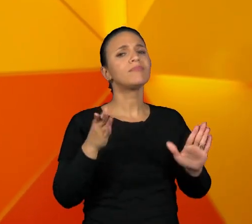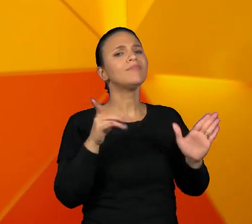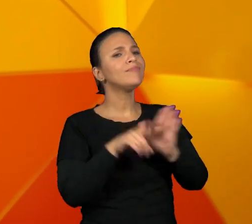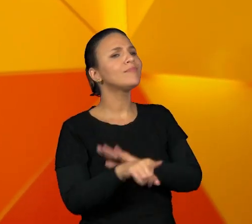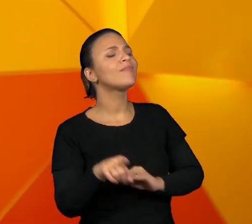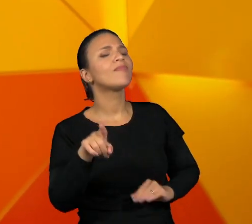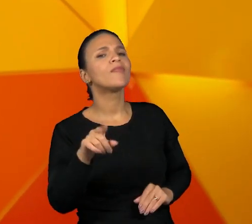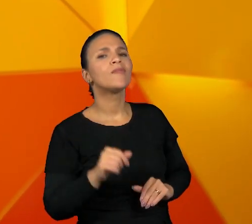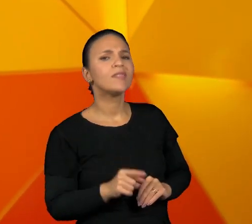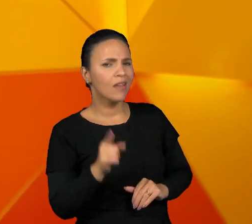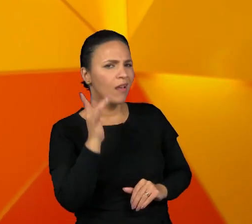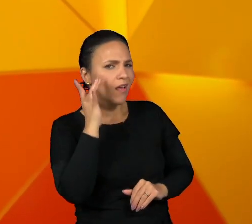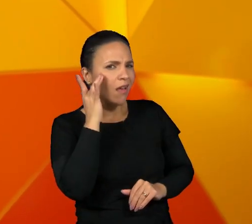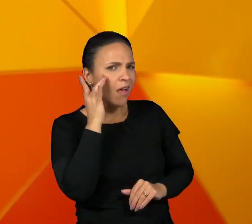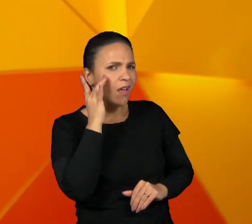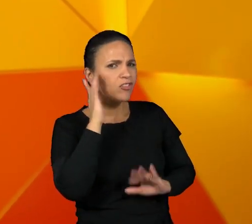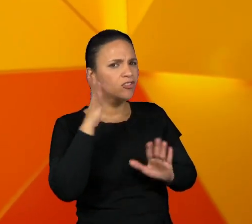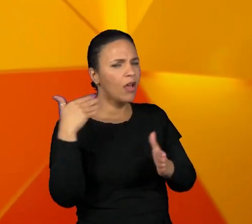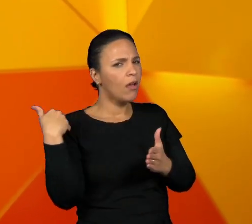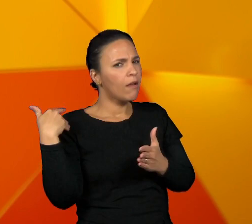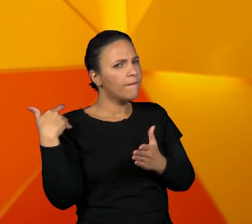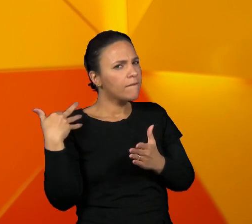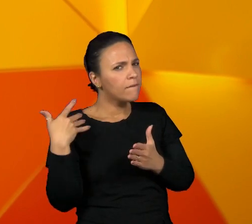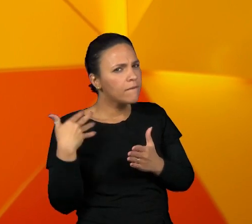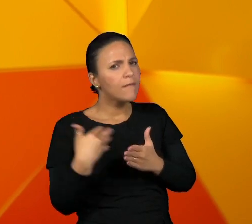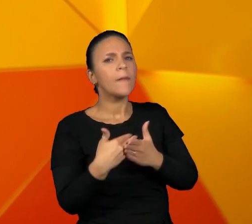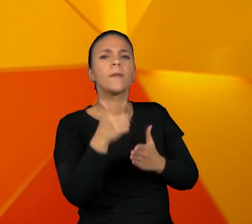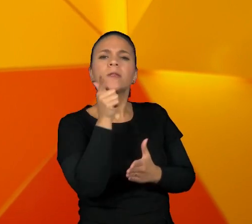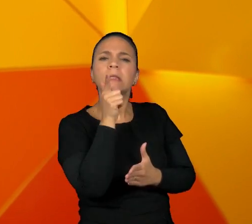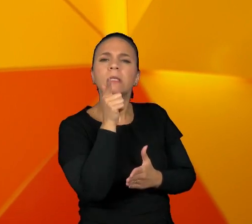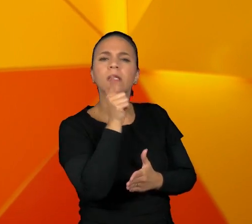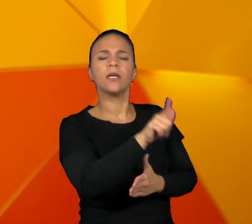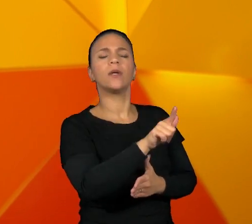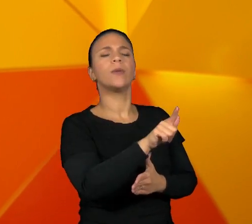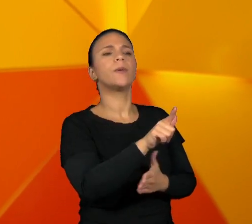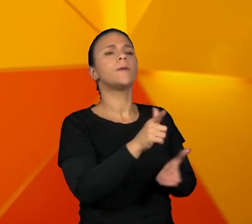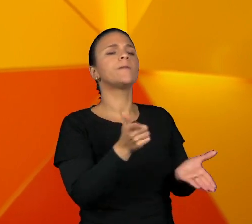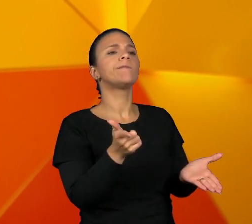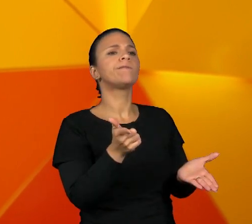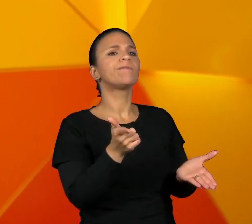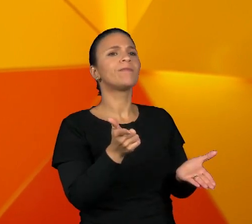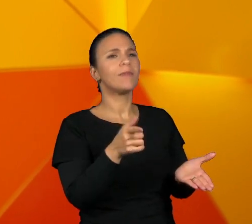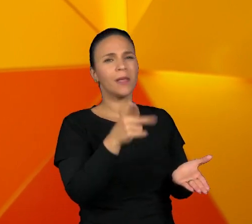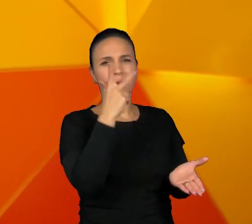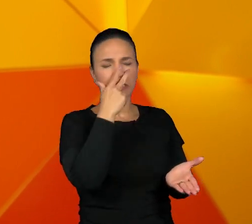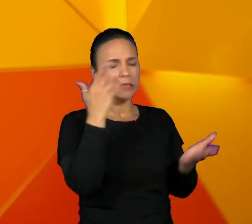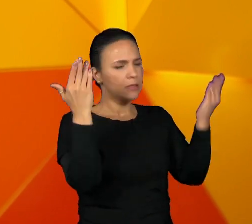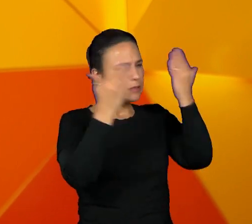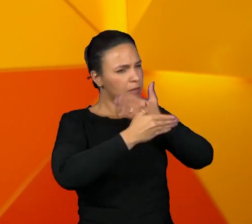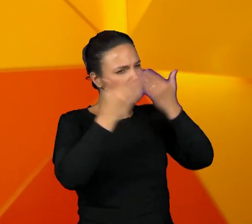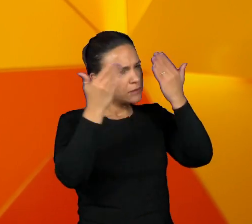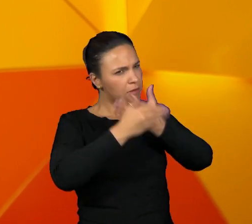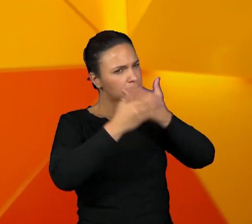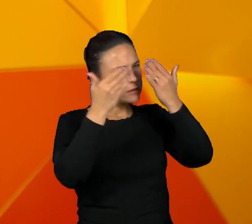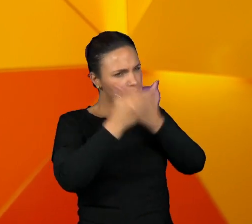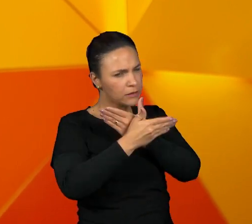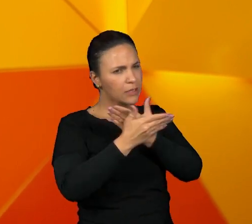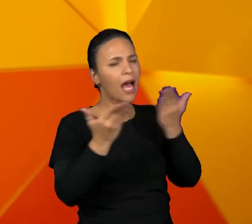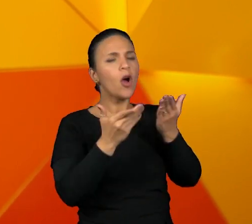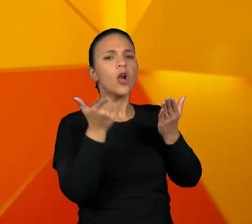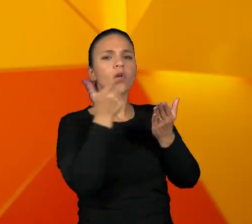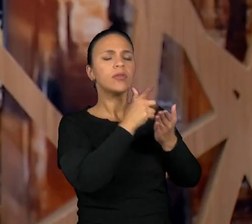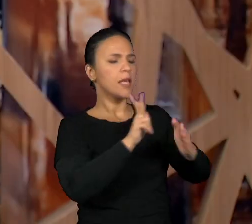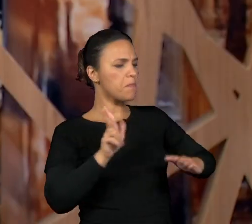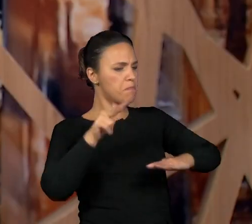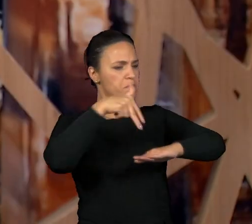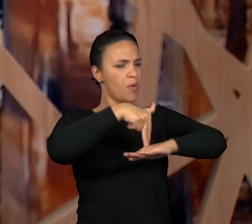você acredita que nos últimos anos a gente tem conseguido tirar da invisibilidade um número muito maior de artistas